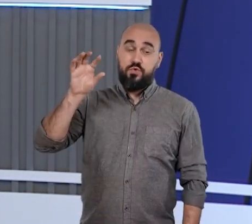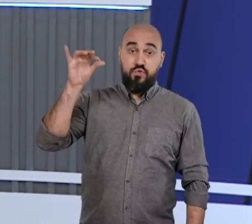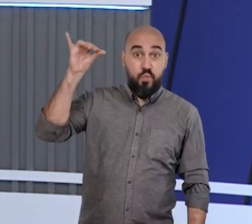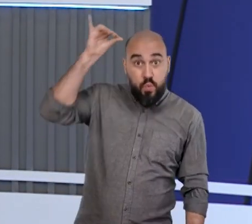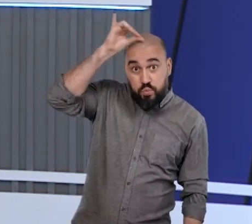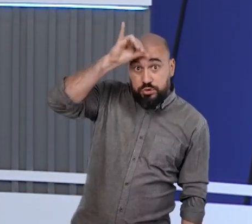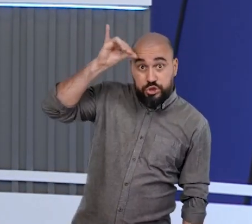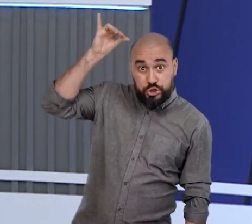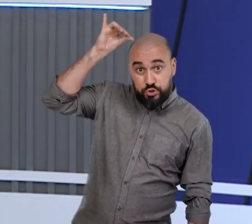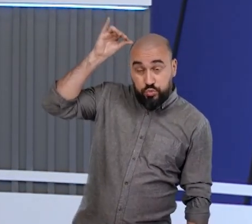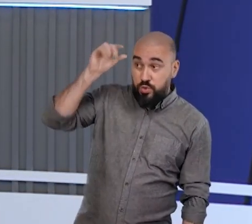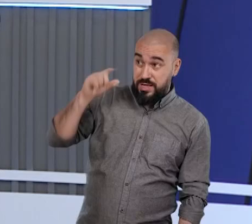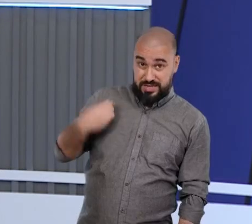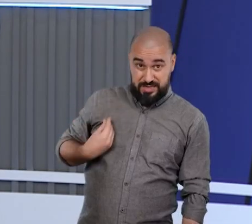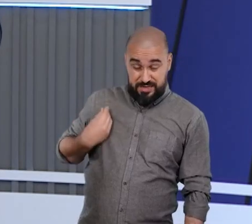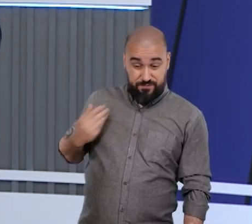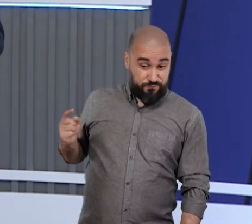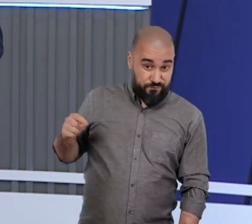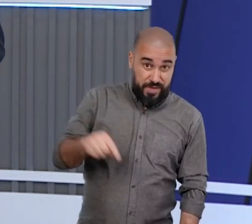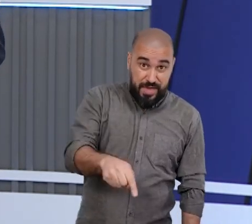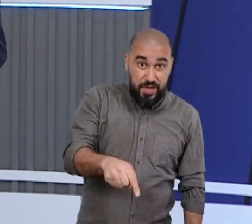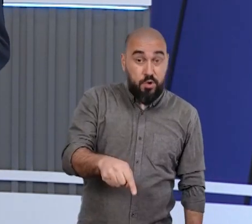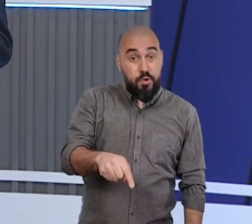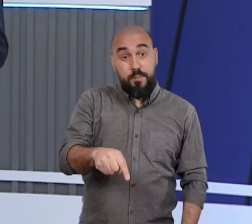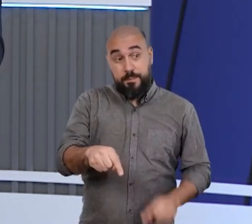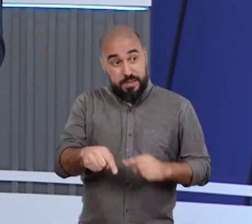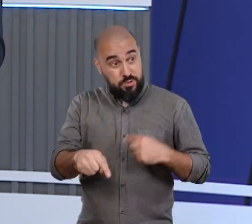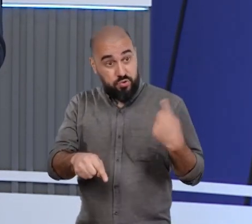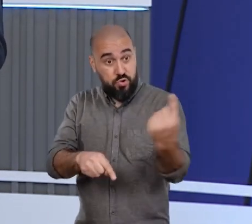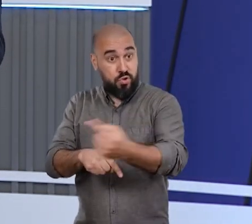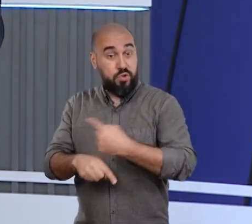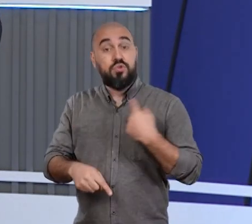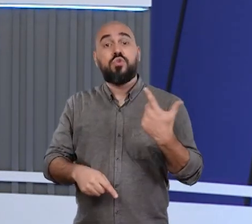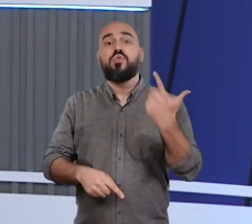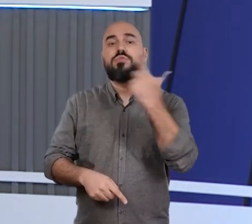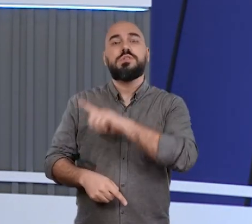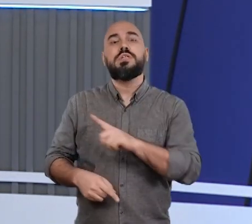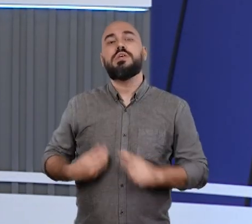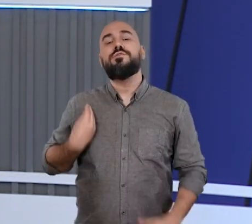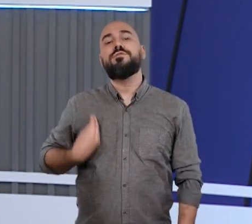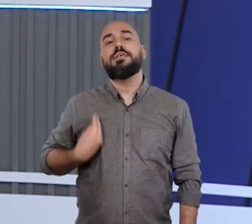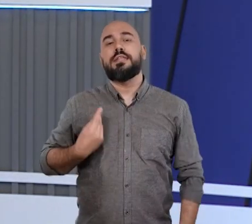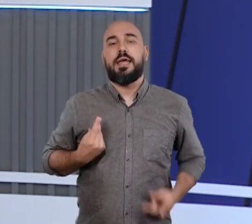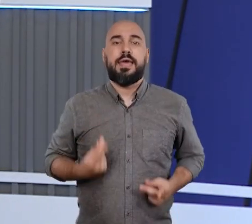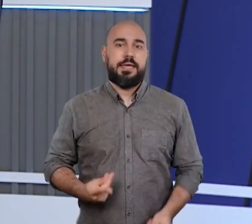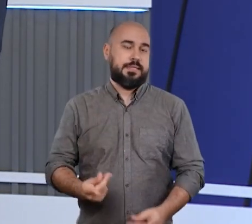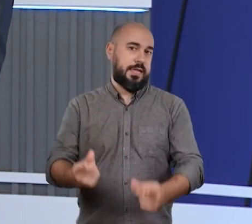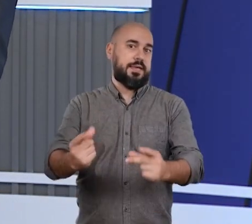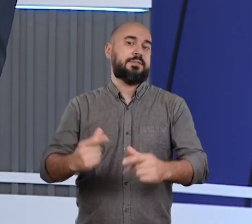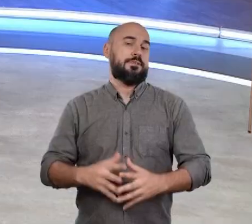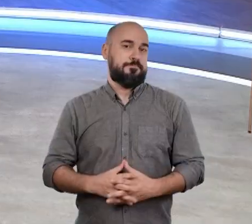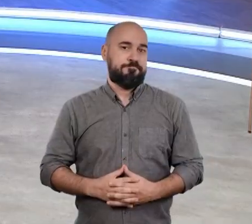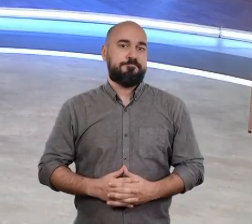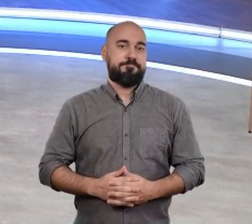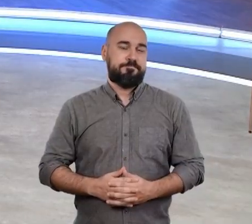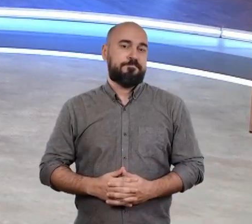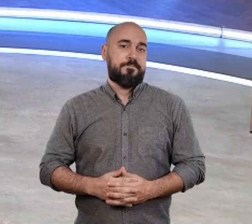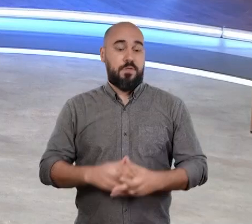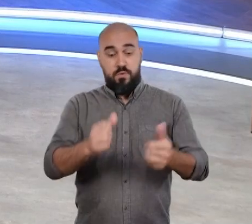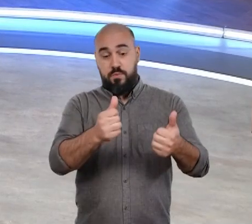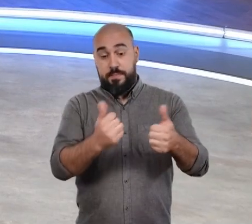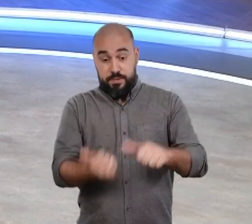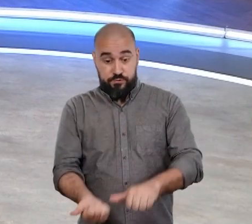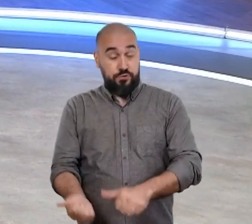ungido, aquele que veio para que eu e você tivéssemos vida eterna. O